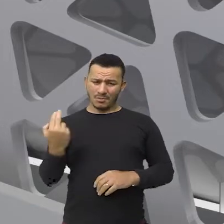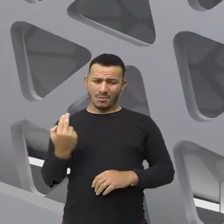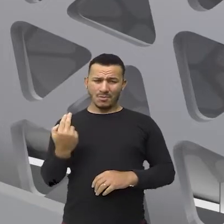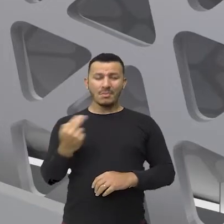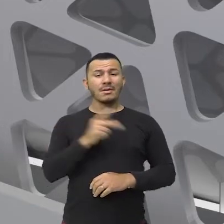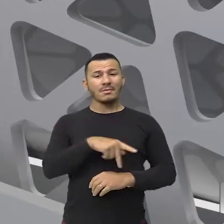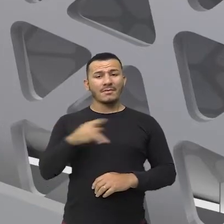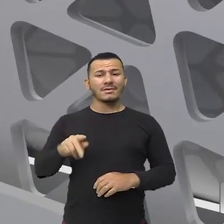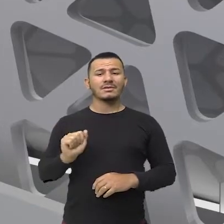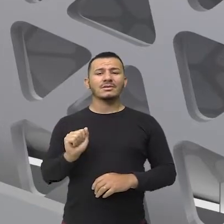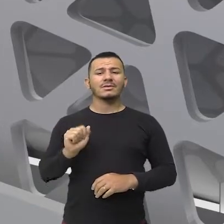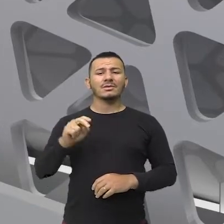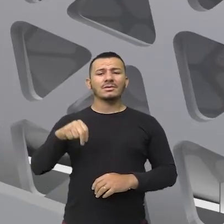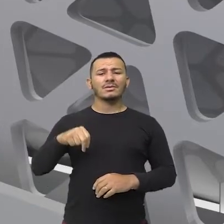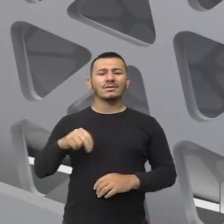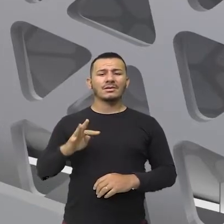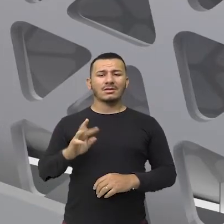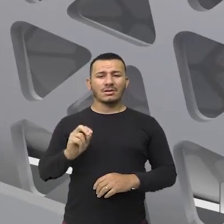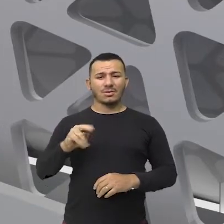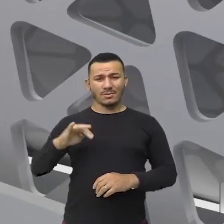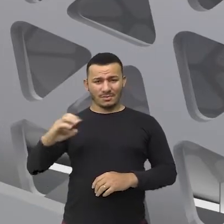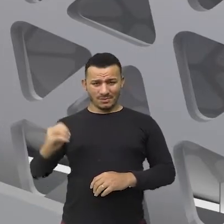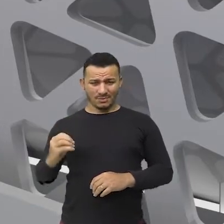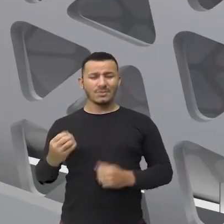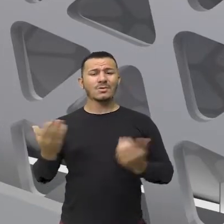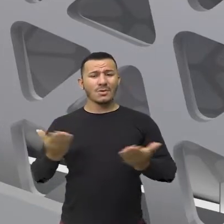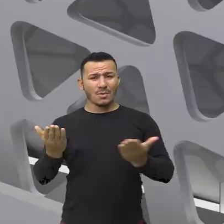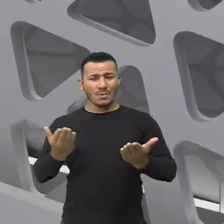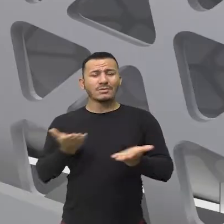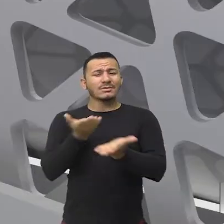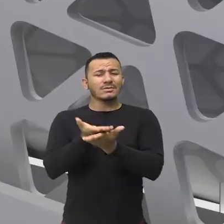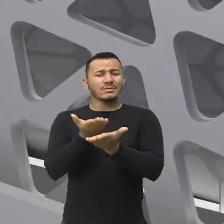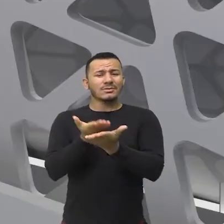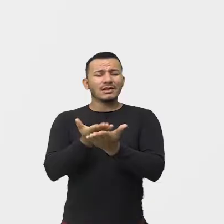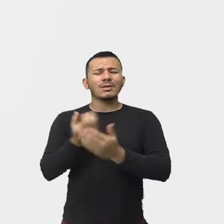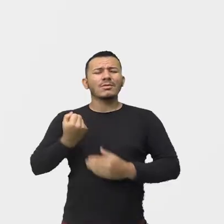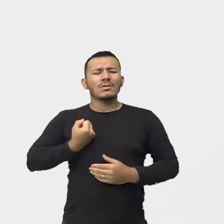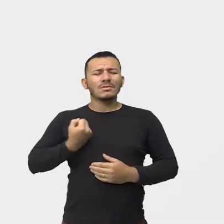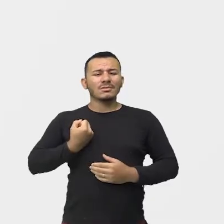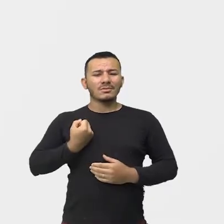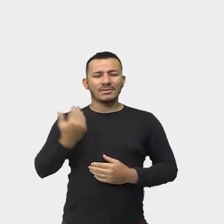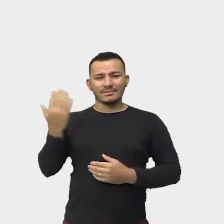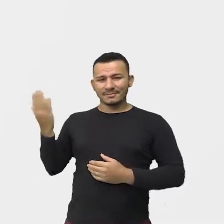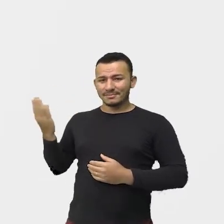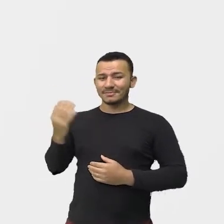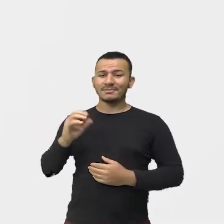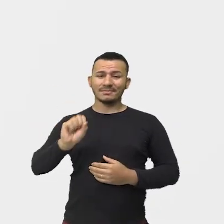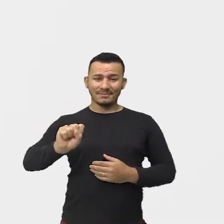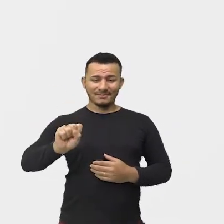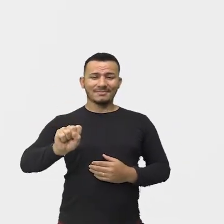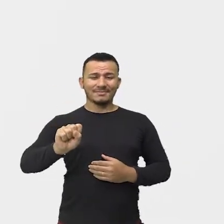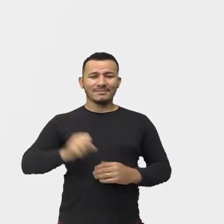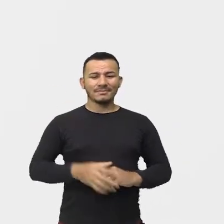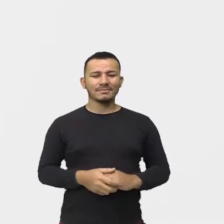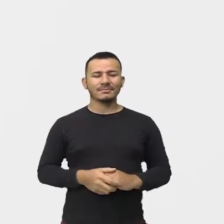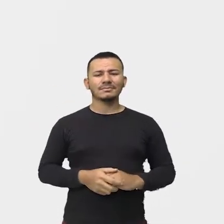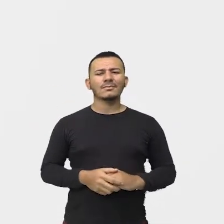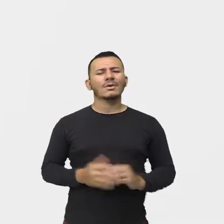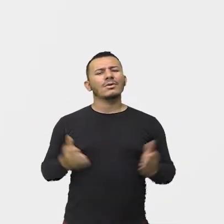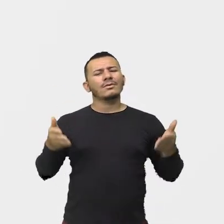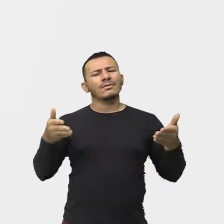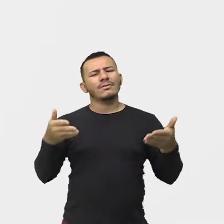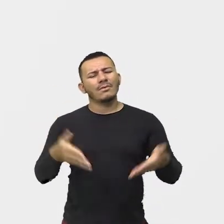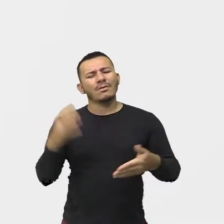professor Antônio Paulo. E hoje é a nossa aula de número 8. Objeto